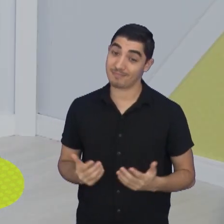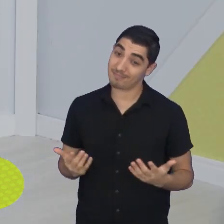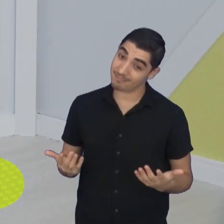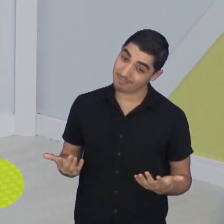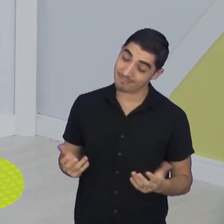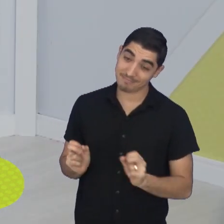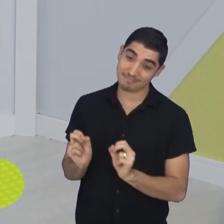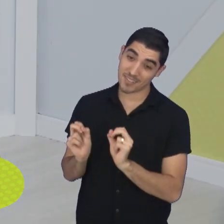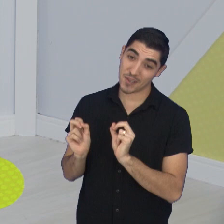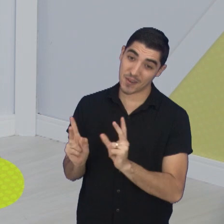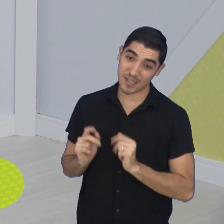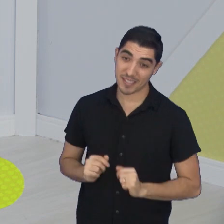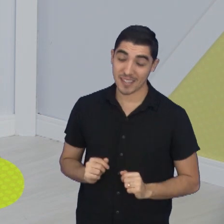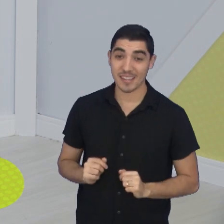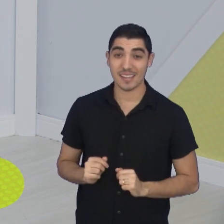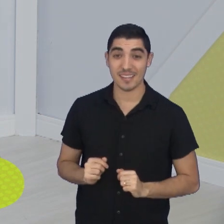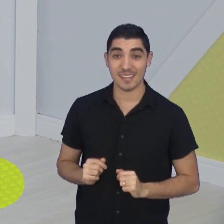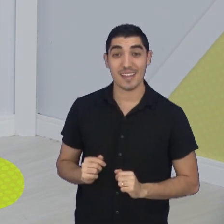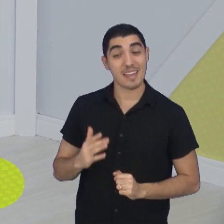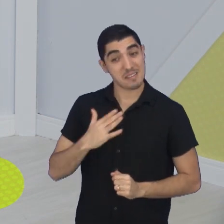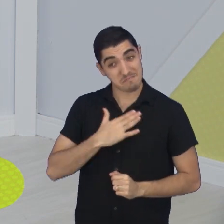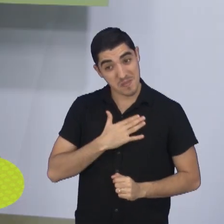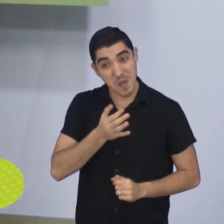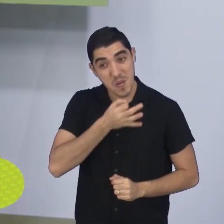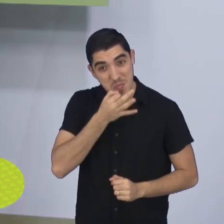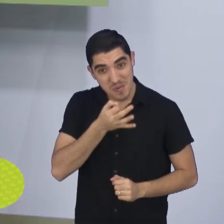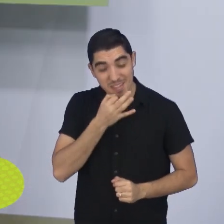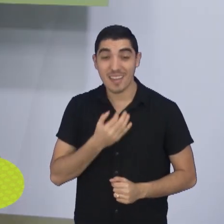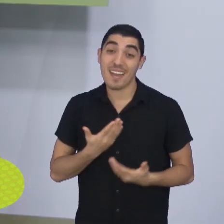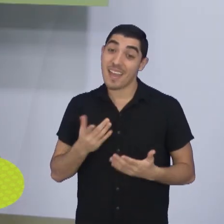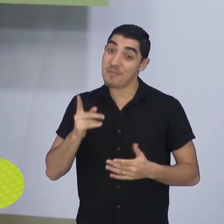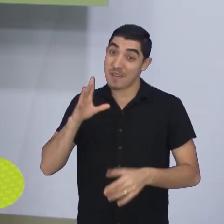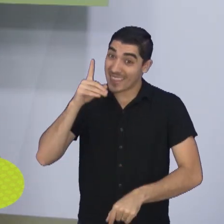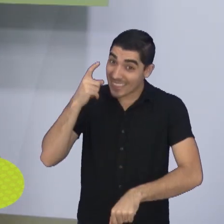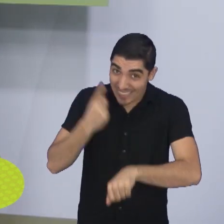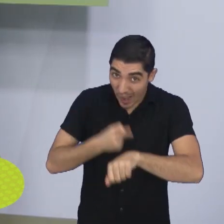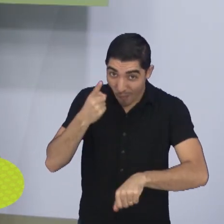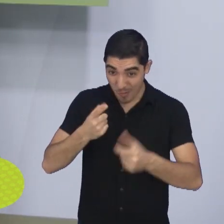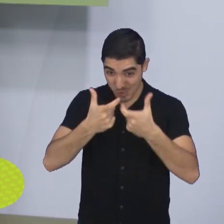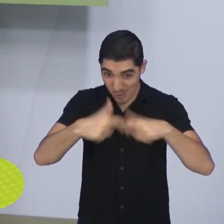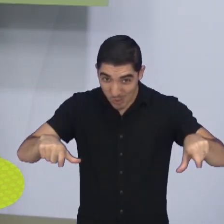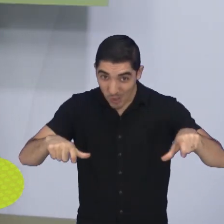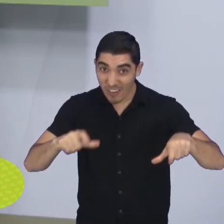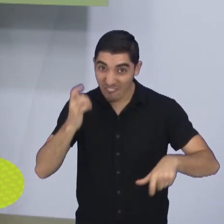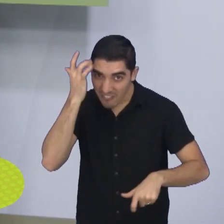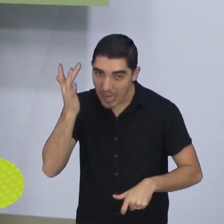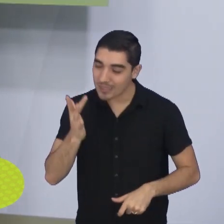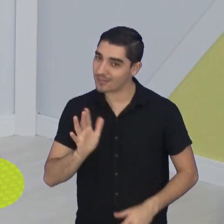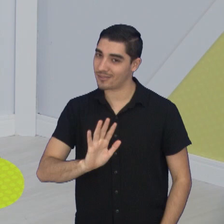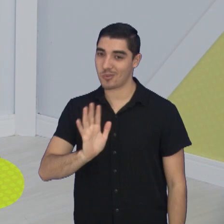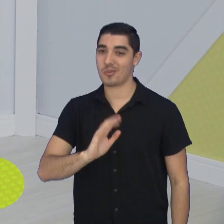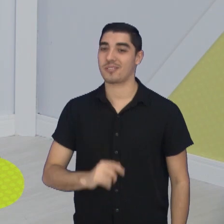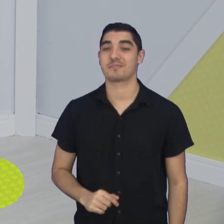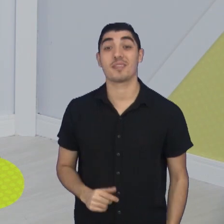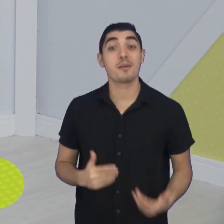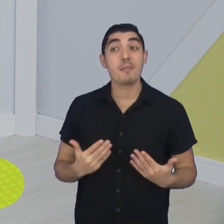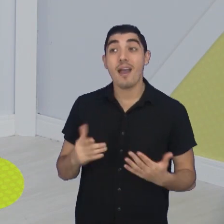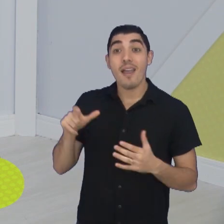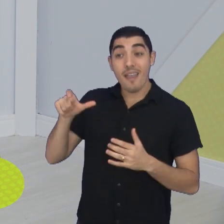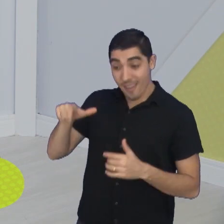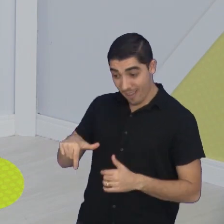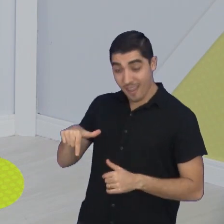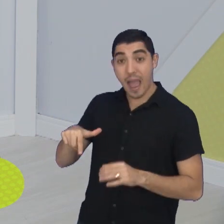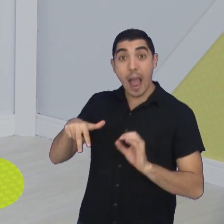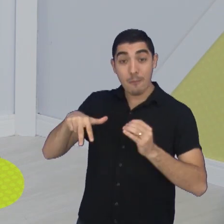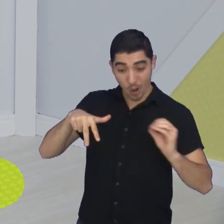Tá bom. Pra mim, quem tá lá dentro sabe que não é tão fácil assim, ué. Ele, a bola e o goleiro. O